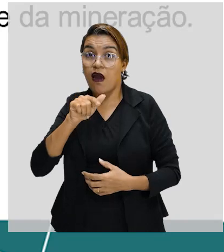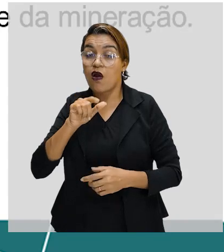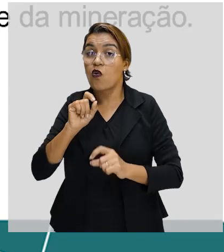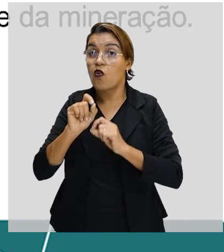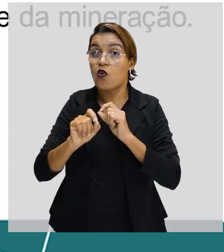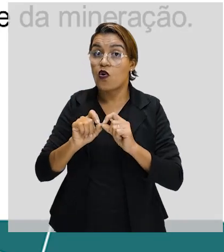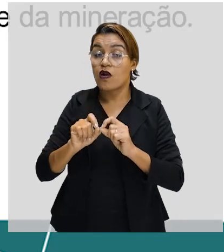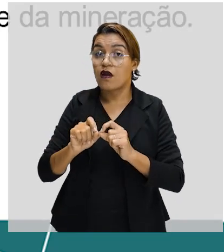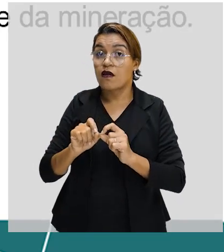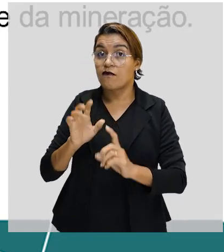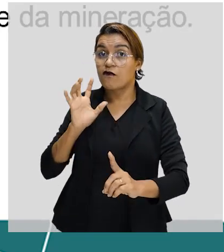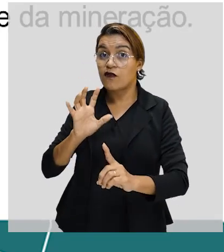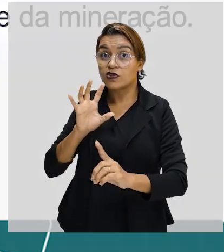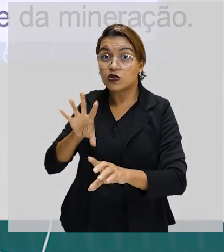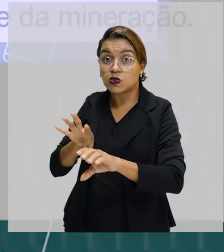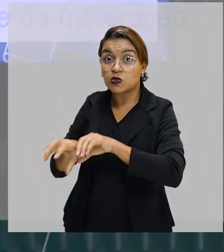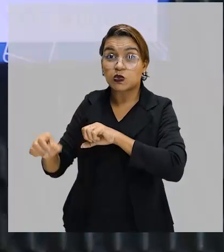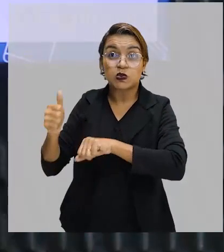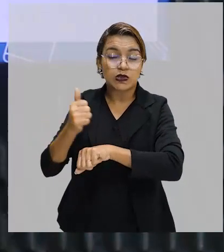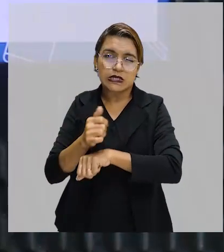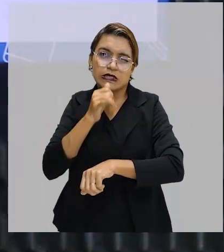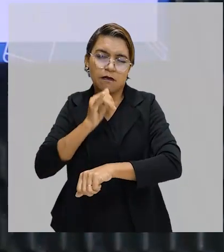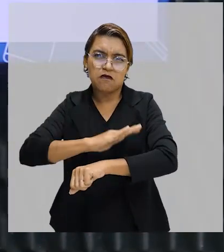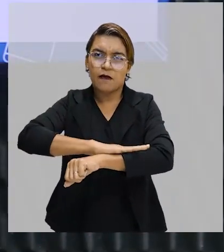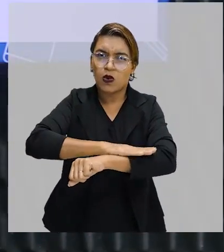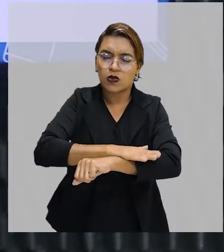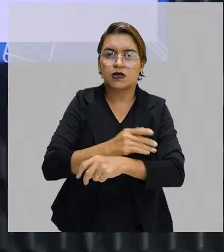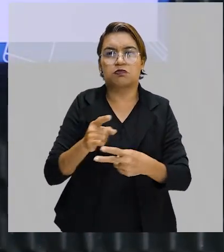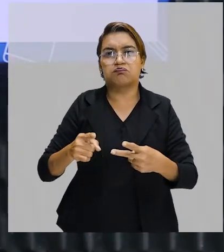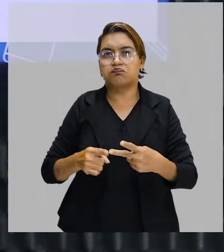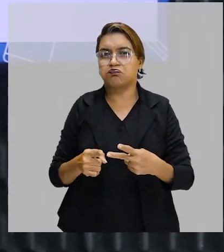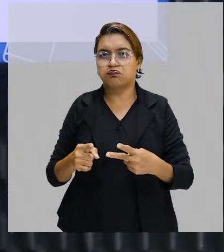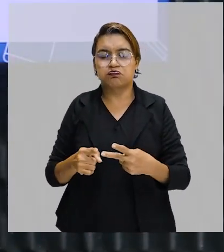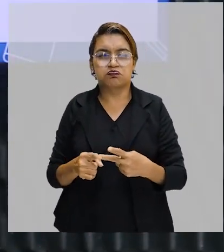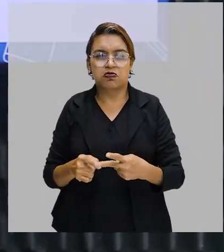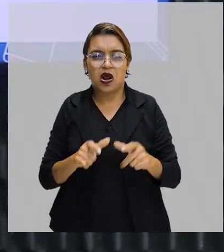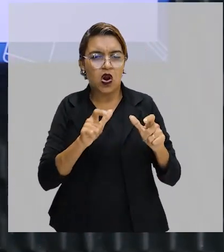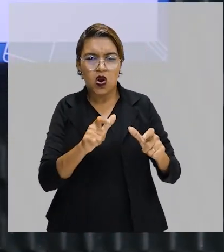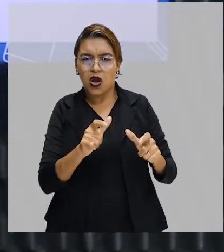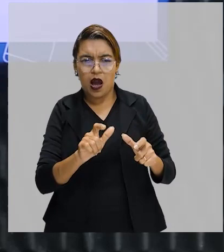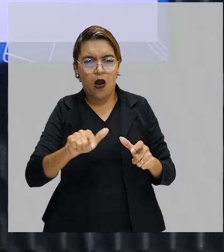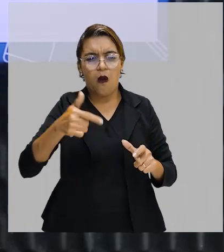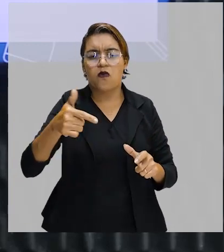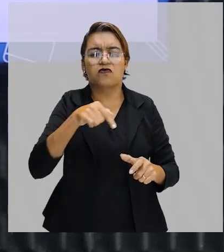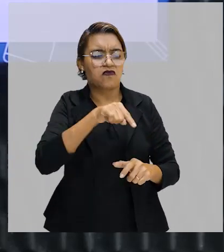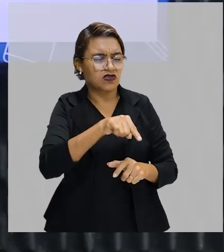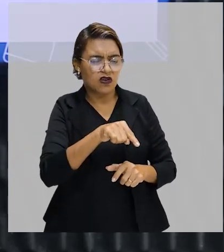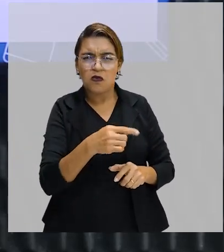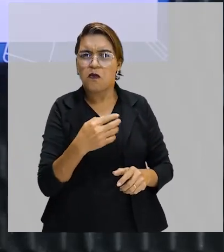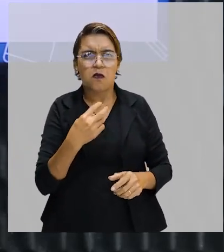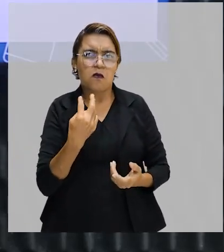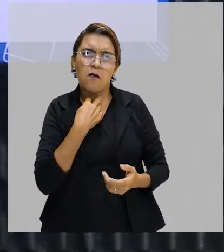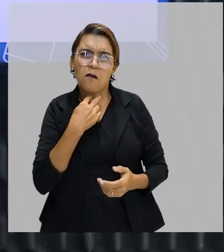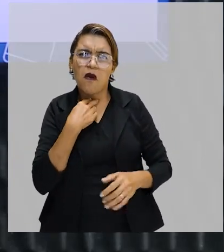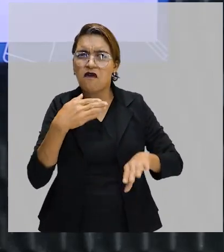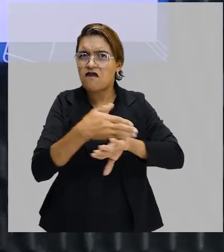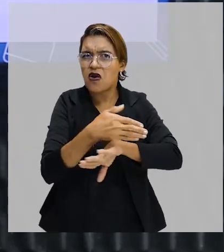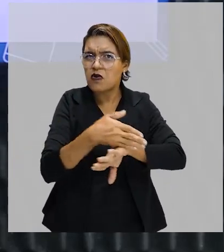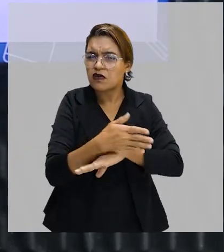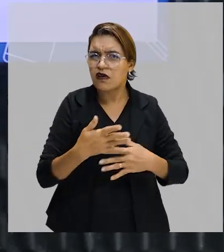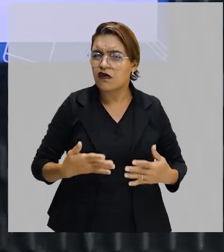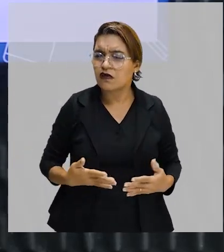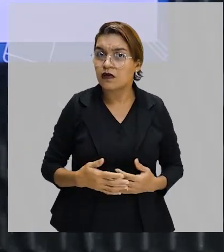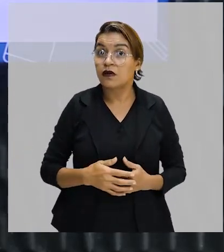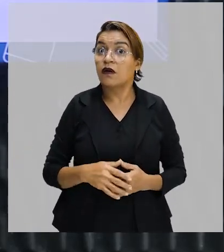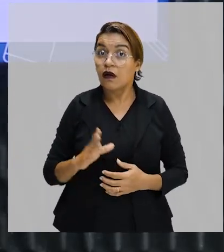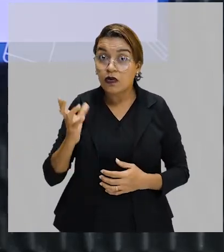coronelismo que Mas ela já falou para concentra racial acha que não é teu lugar é fulano de tal não vai entrar aqui acontece